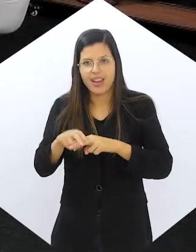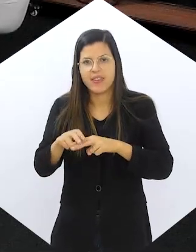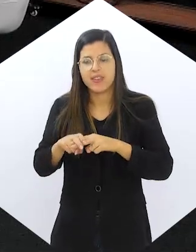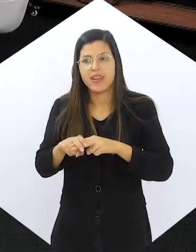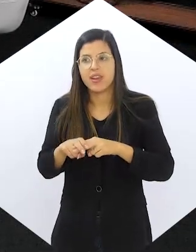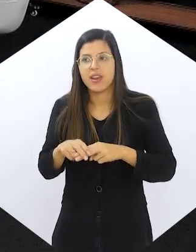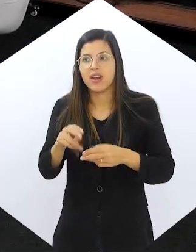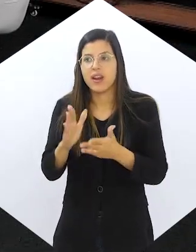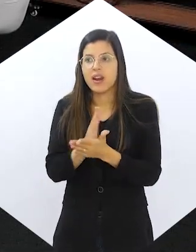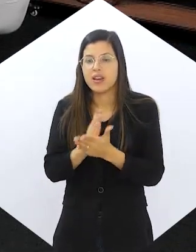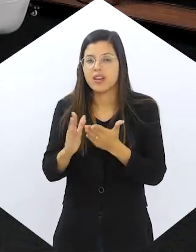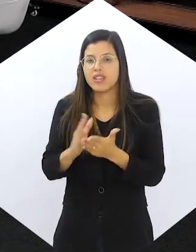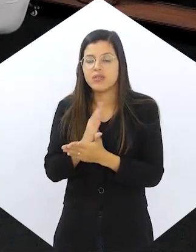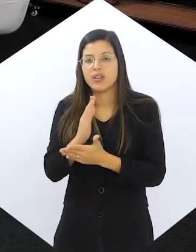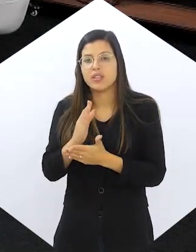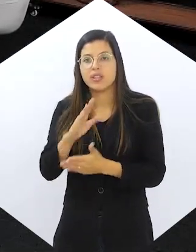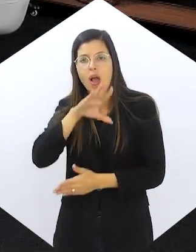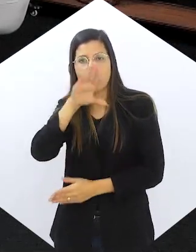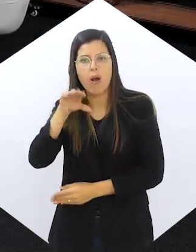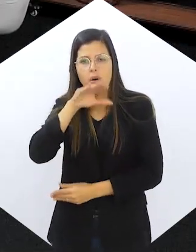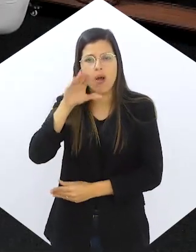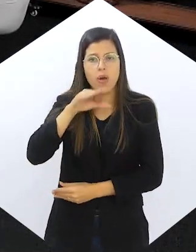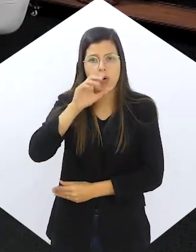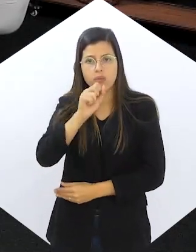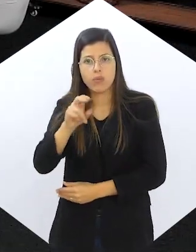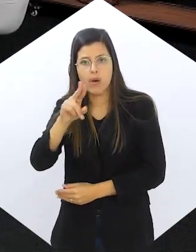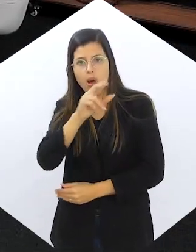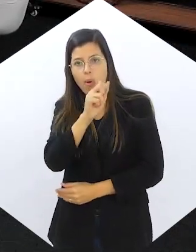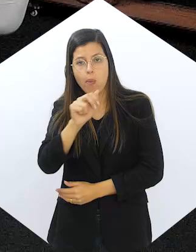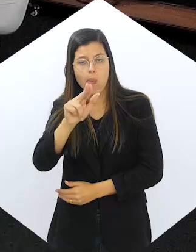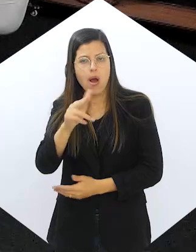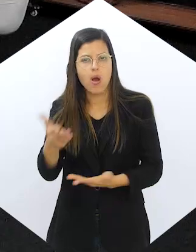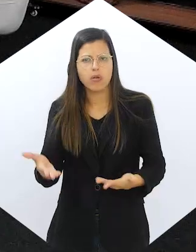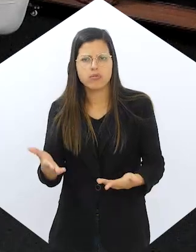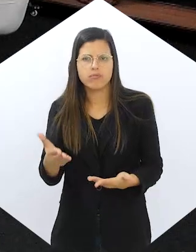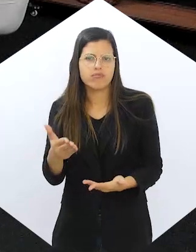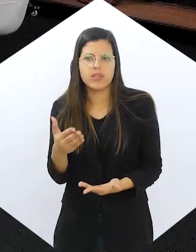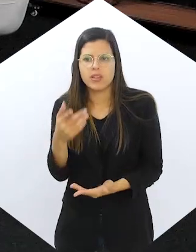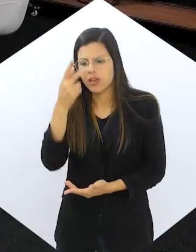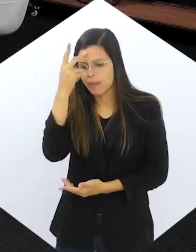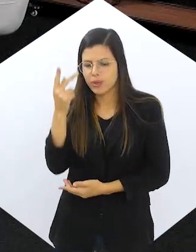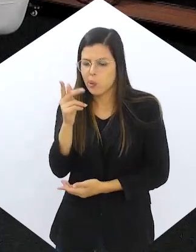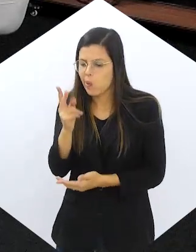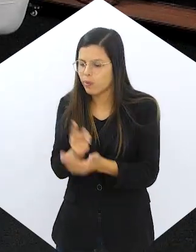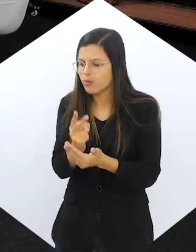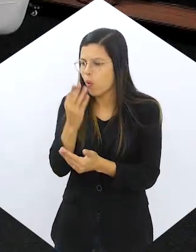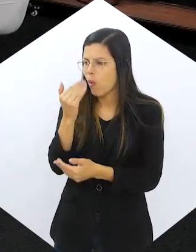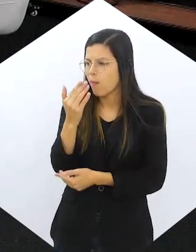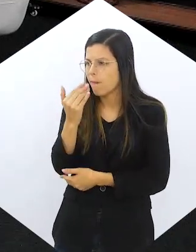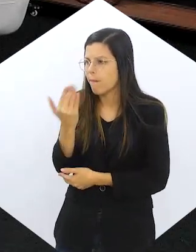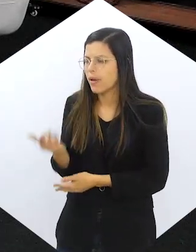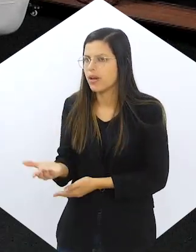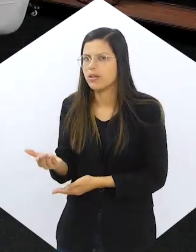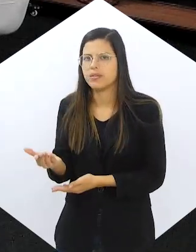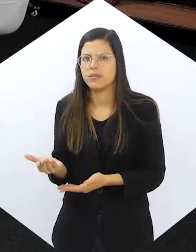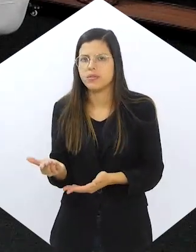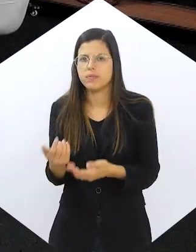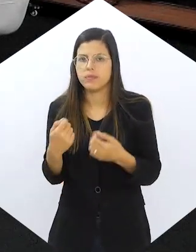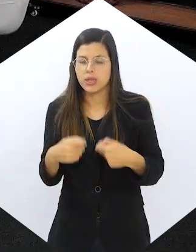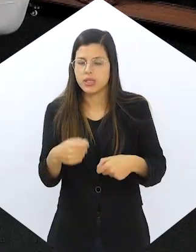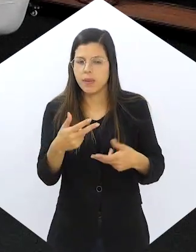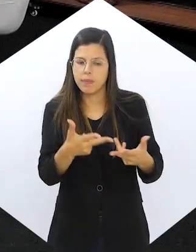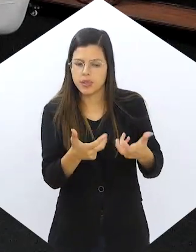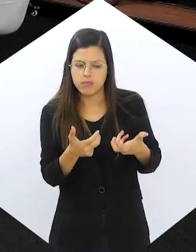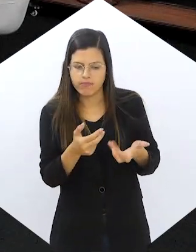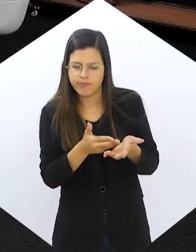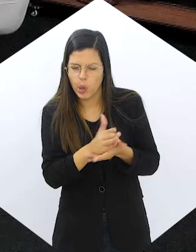dono continua ali comendo e deixa o cachorro latindo no restaurante. Tem que saber o que está acontecendo, né? Se ele está com algum incômodo. Sim,